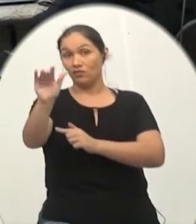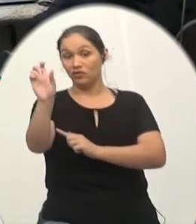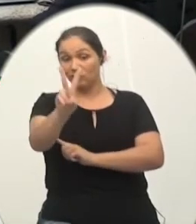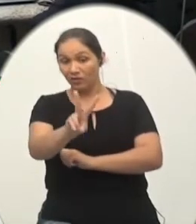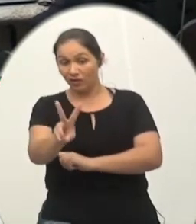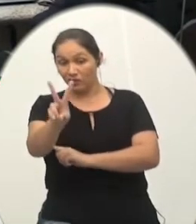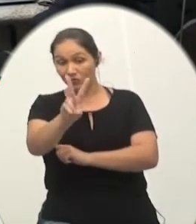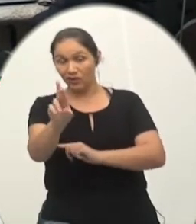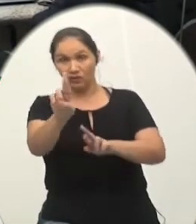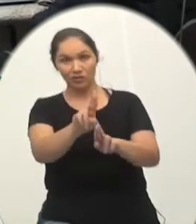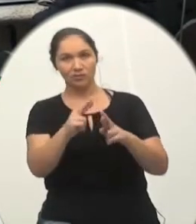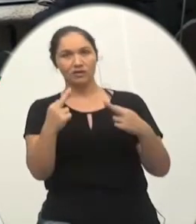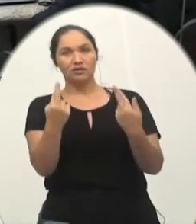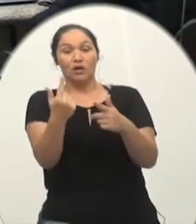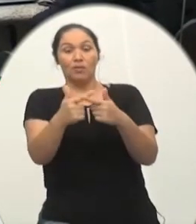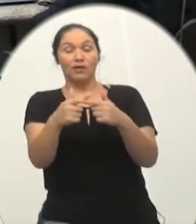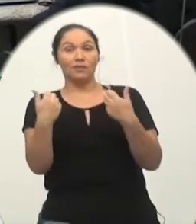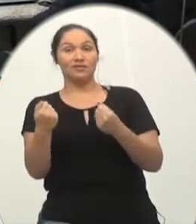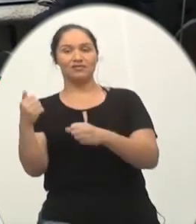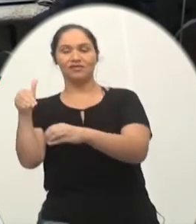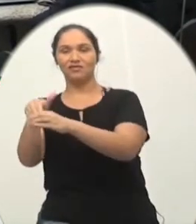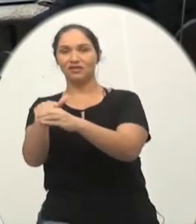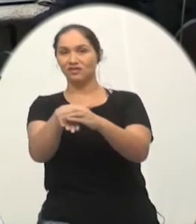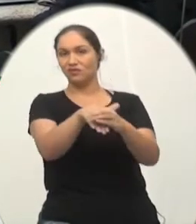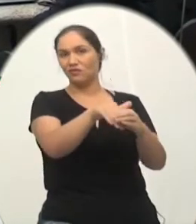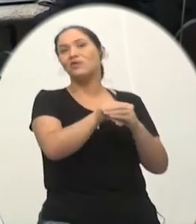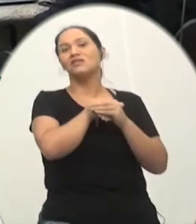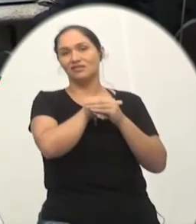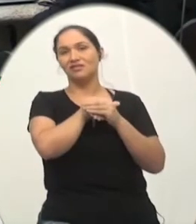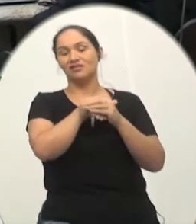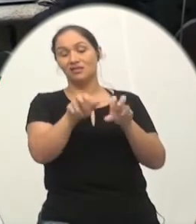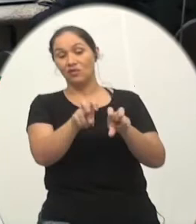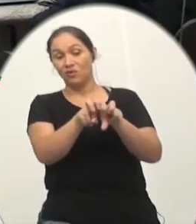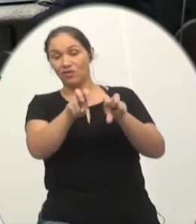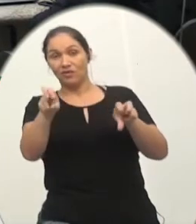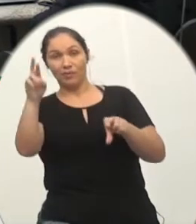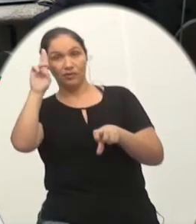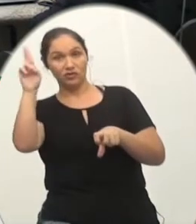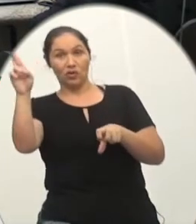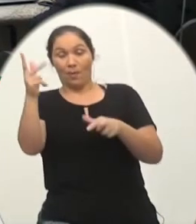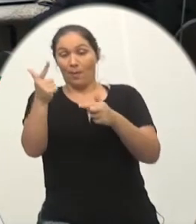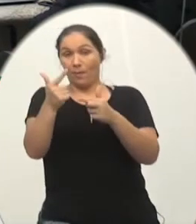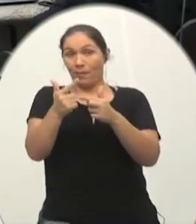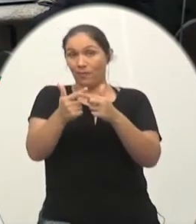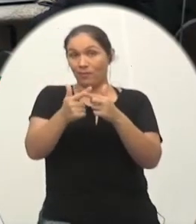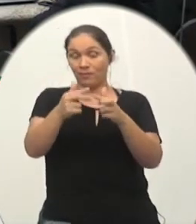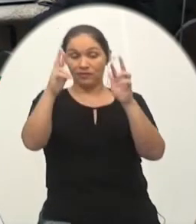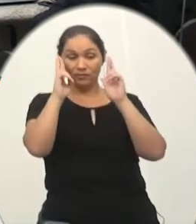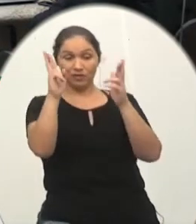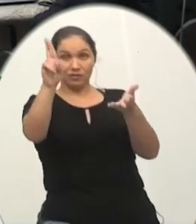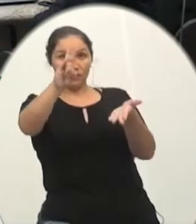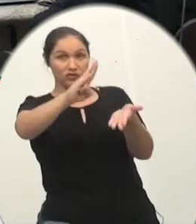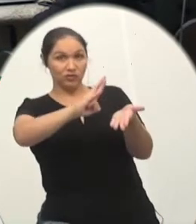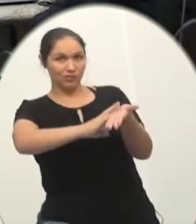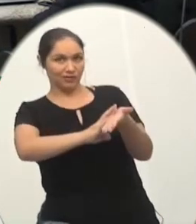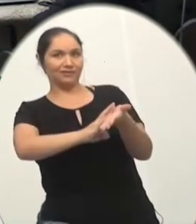eleição da mesa diretora, nos termos do artigo 19 do regimento interno, em razão da renúncia da mesa diretora, então em exercício.